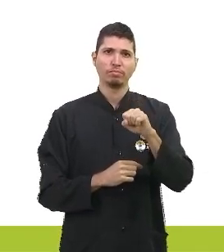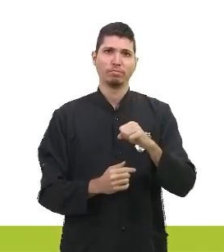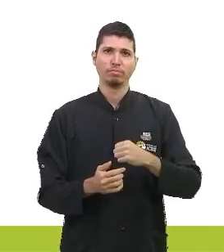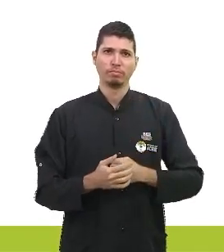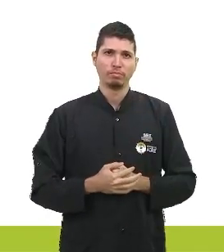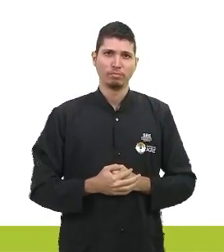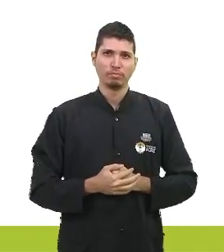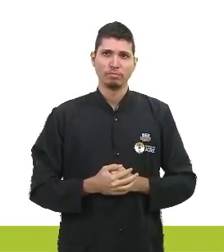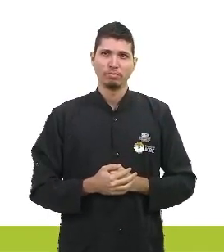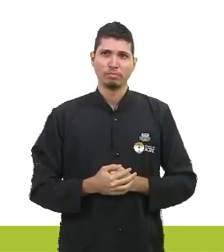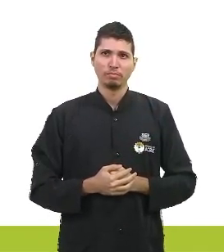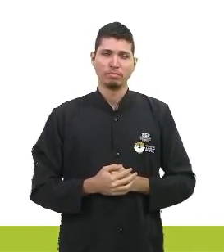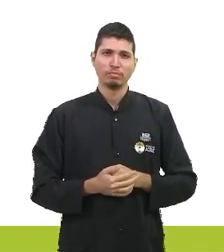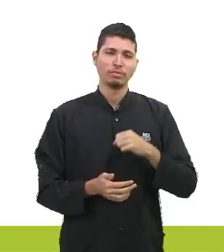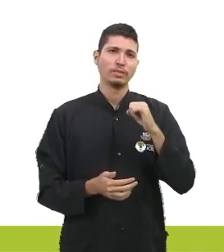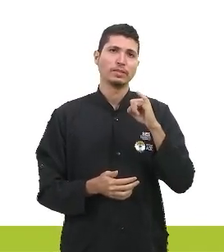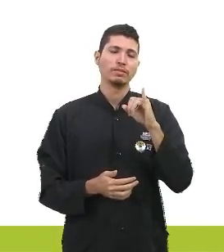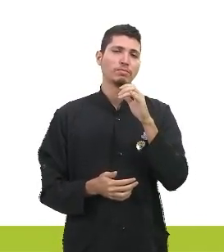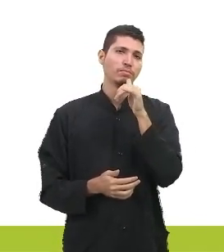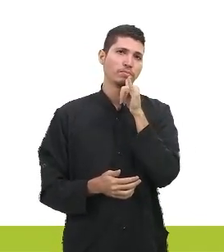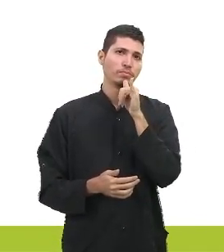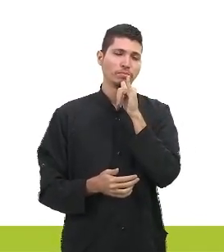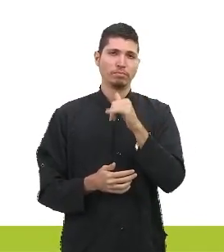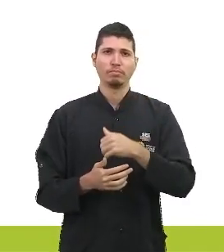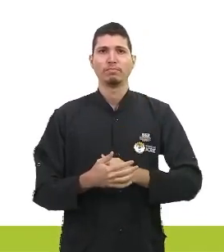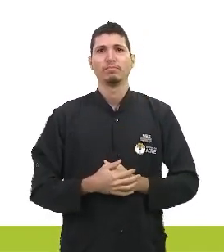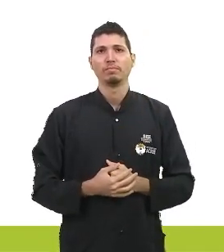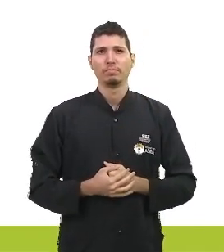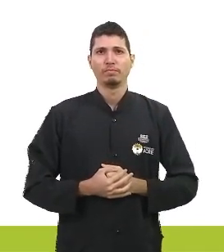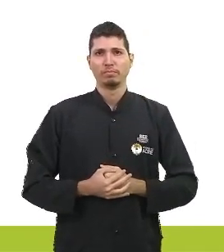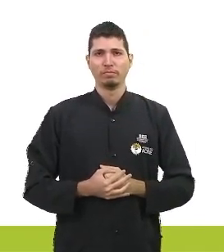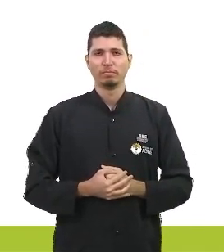se você tivesse, por exemplo,